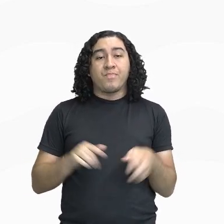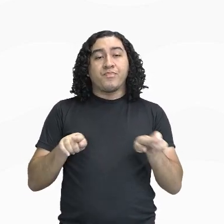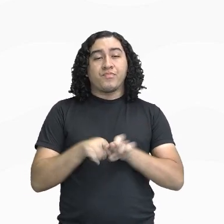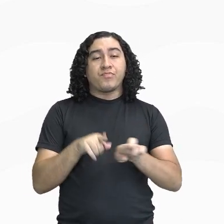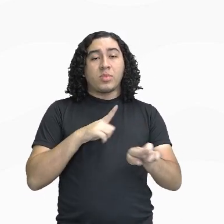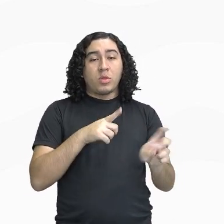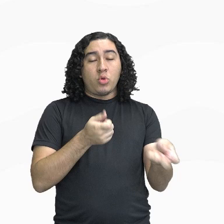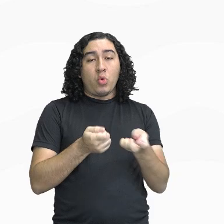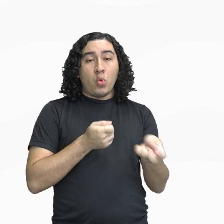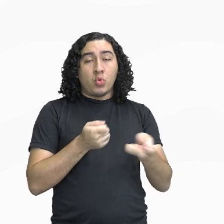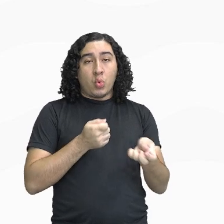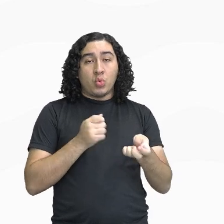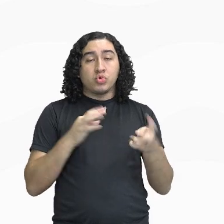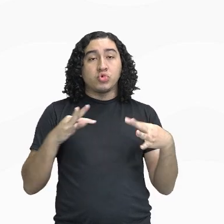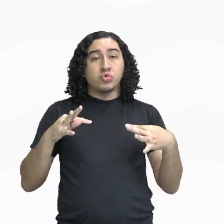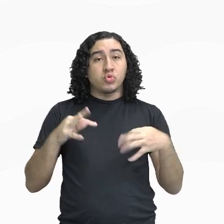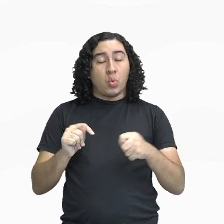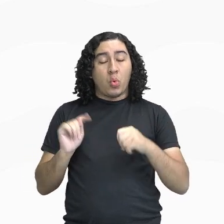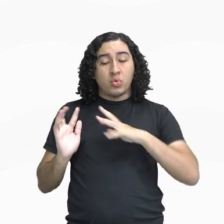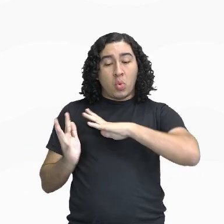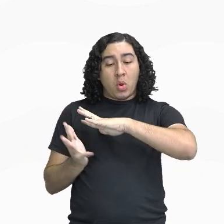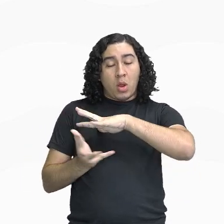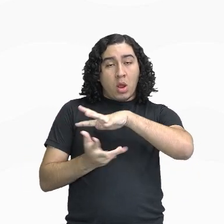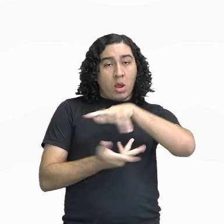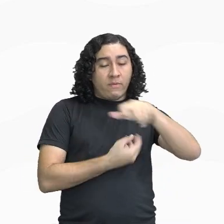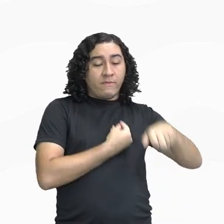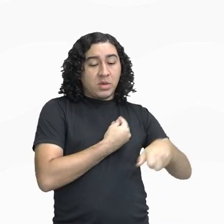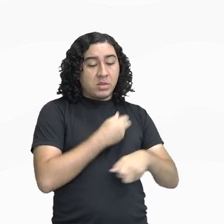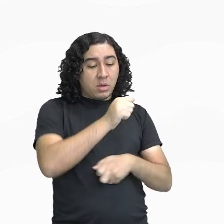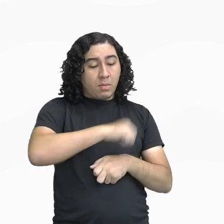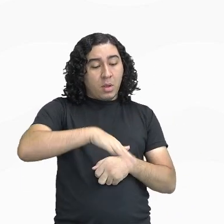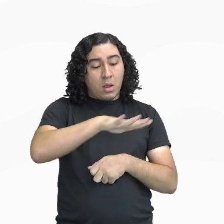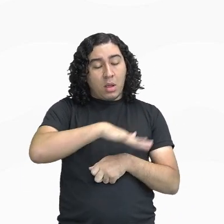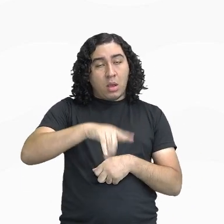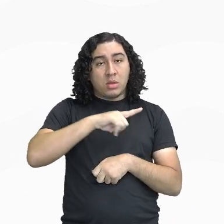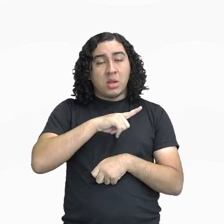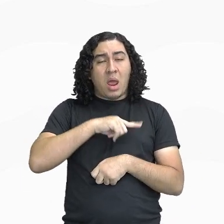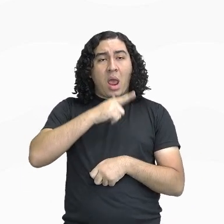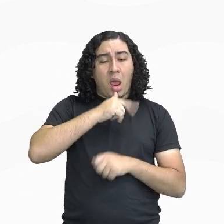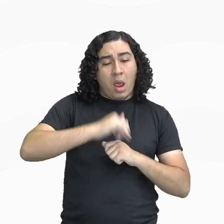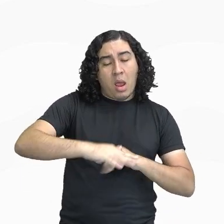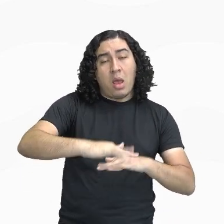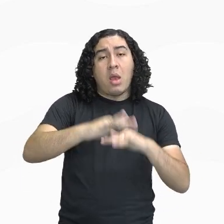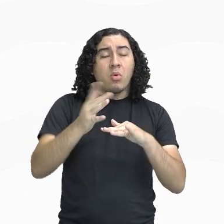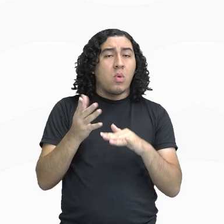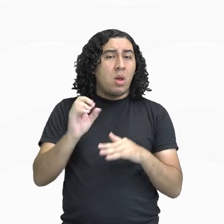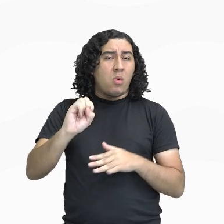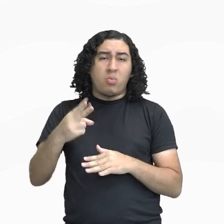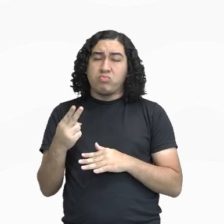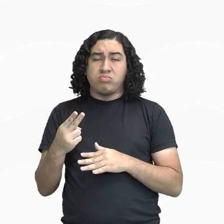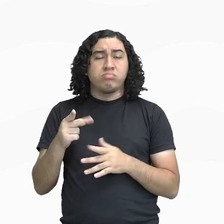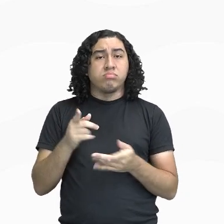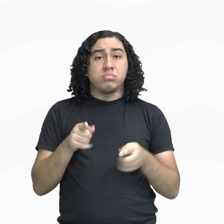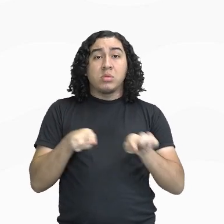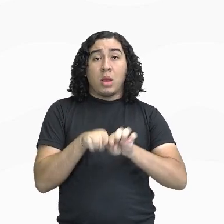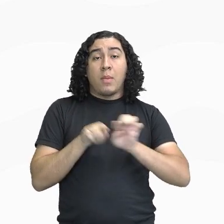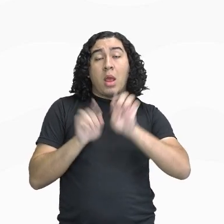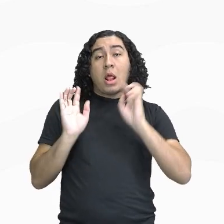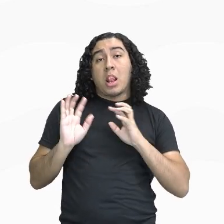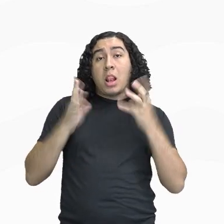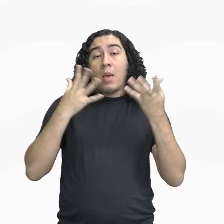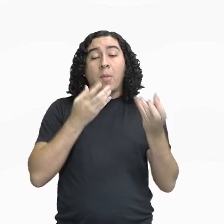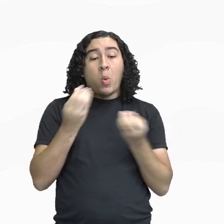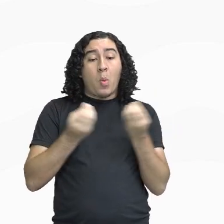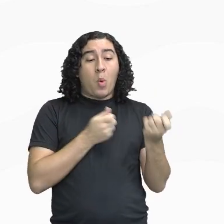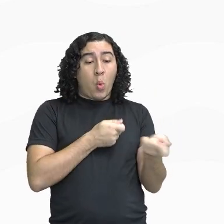a manutenção dos ecossistemas, sejam os ecossistemas terrestres e aquáticos. regulação do clima, a gente vai ter a